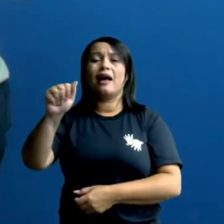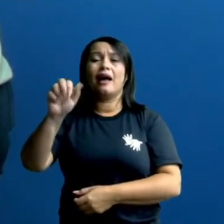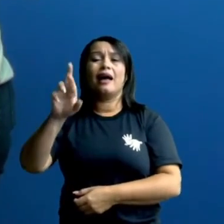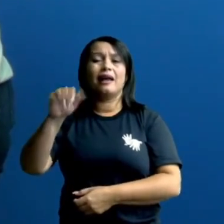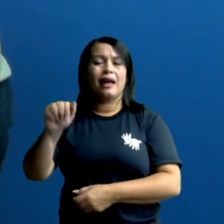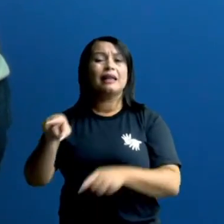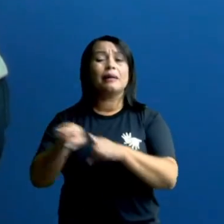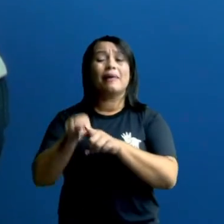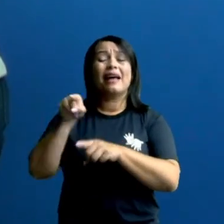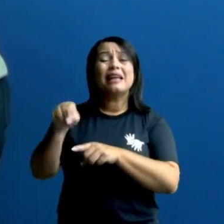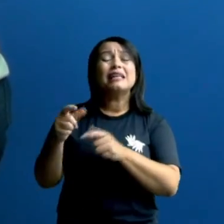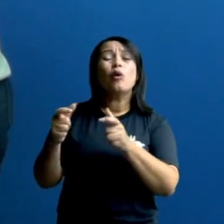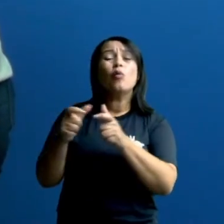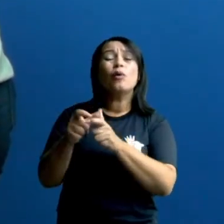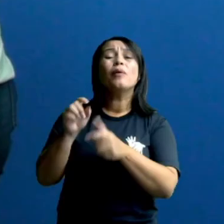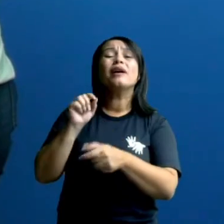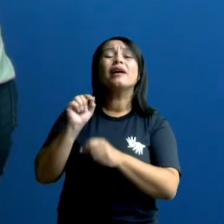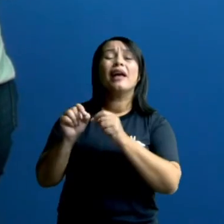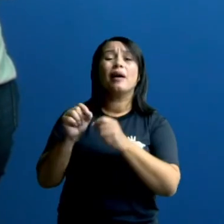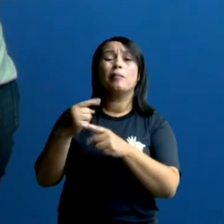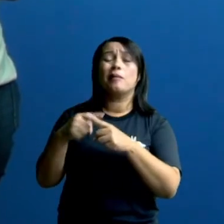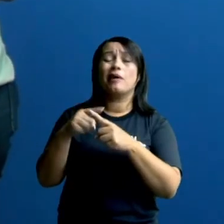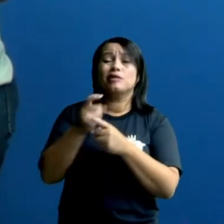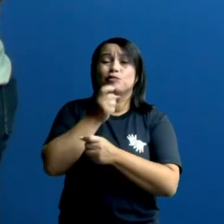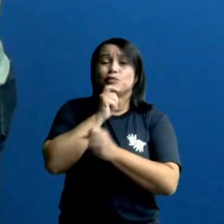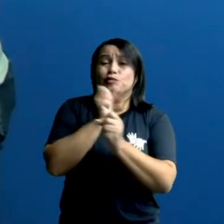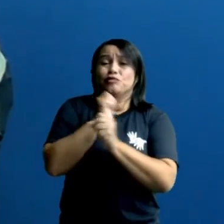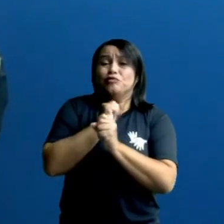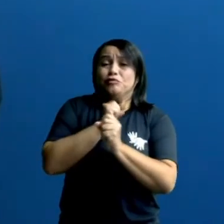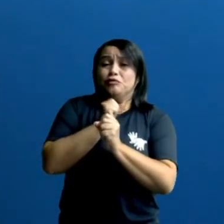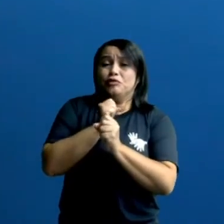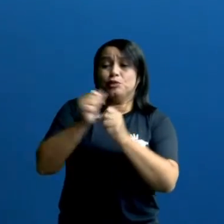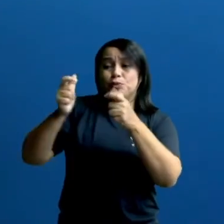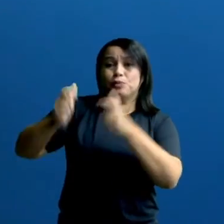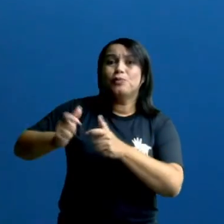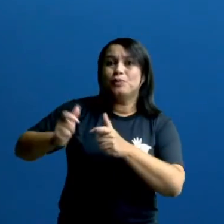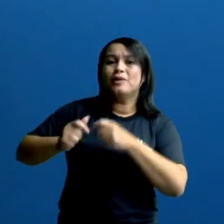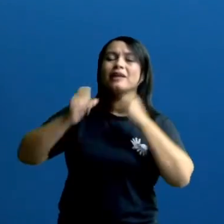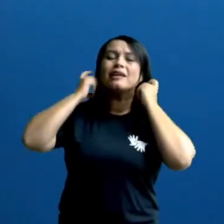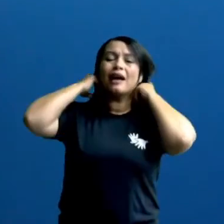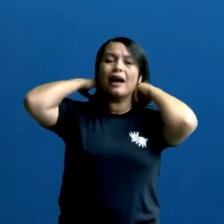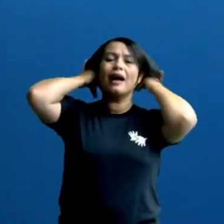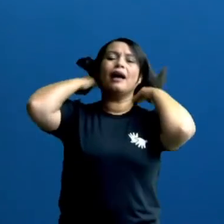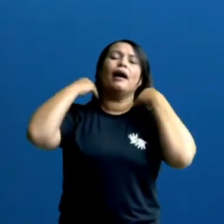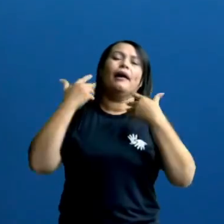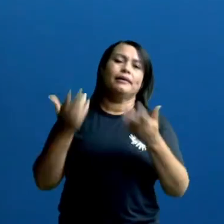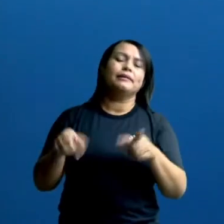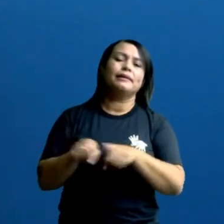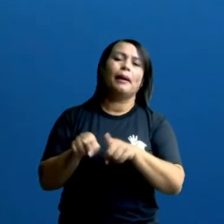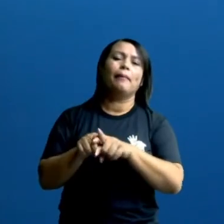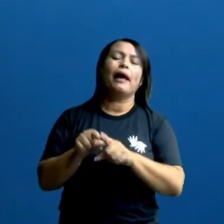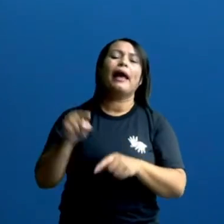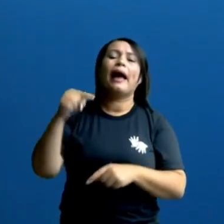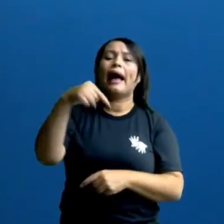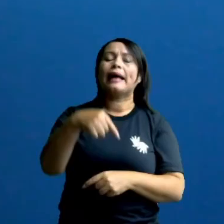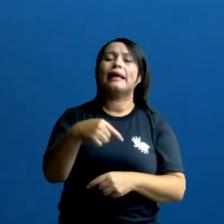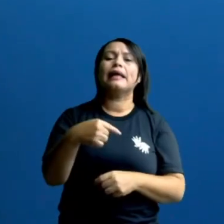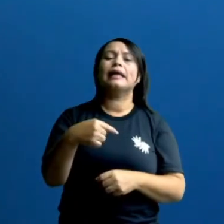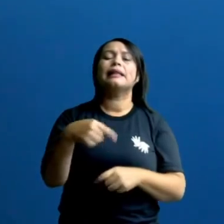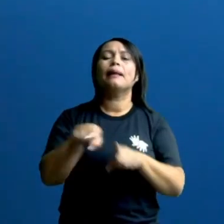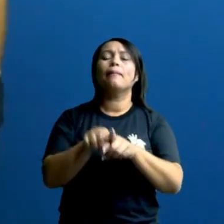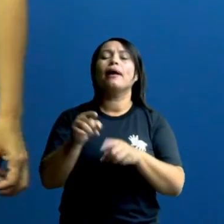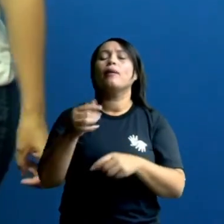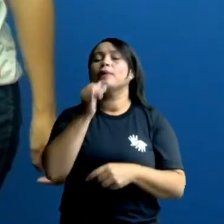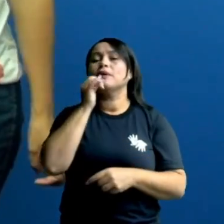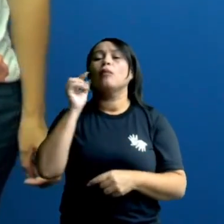é o frio, né? O frio muito abusivo, vamos dizer assim. No mesmo jeito aqui no interior da